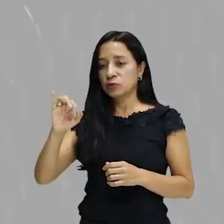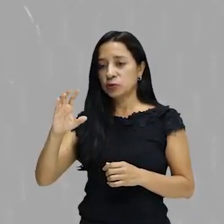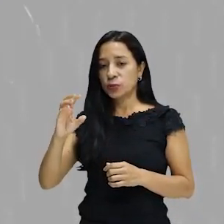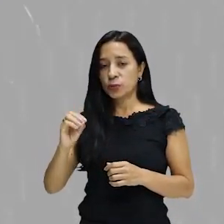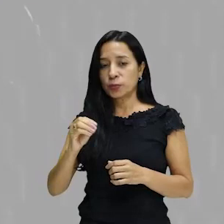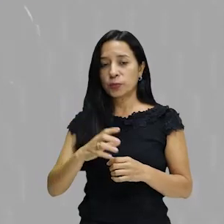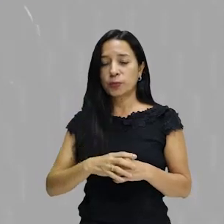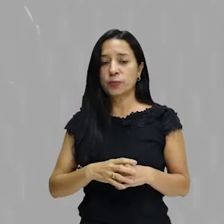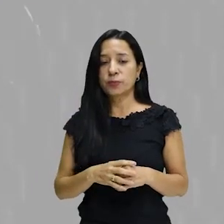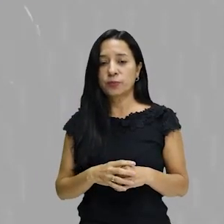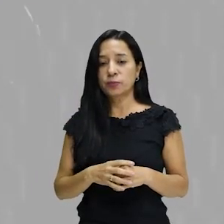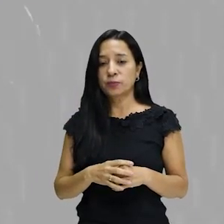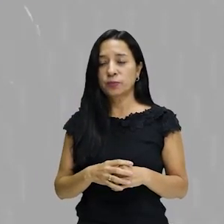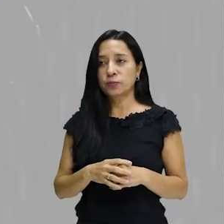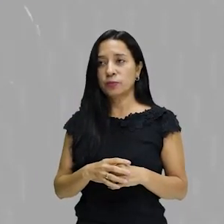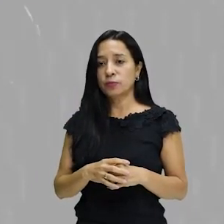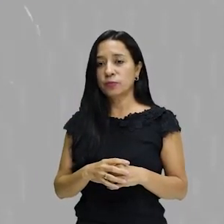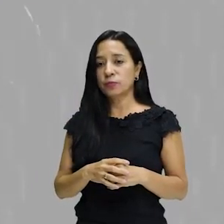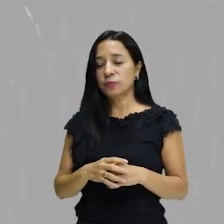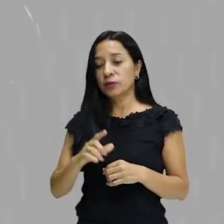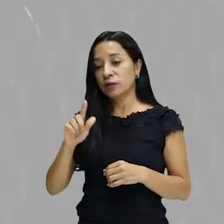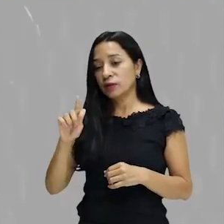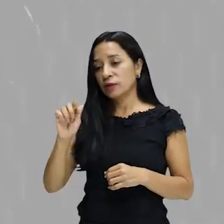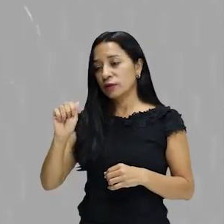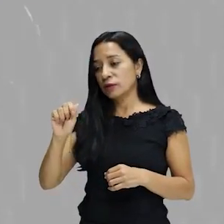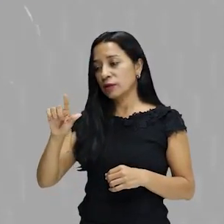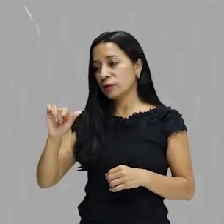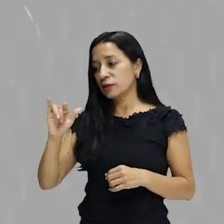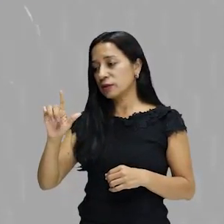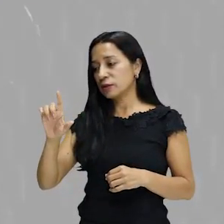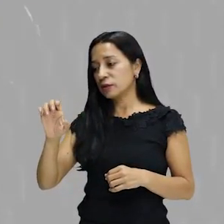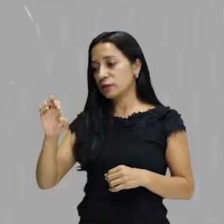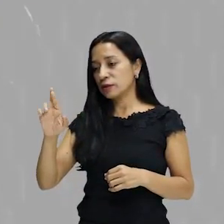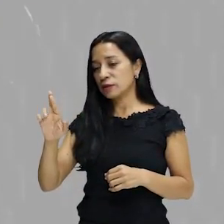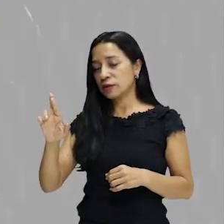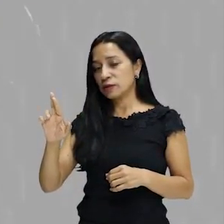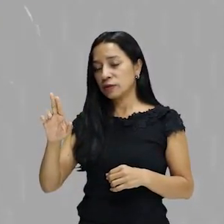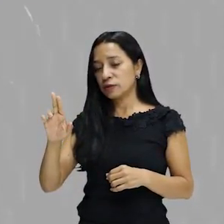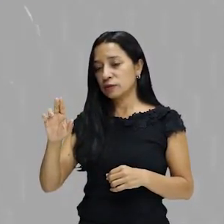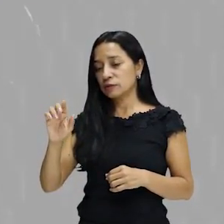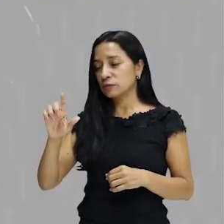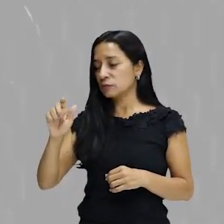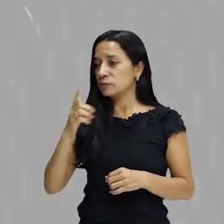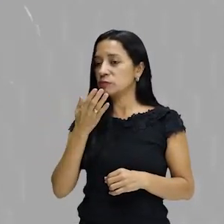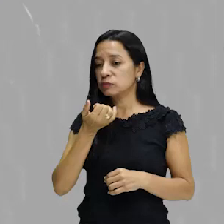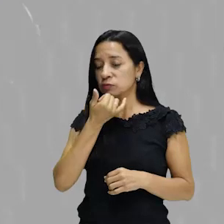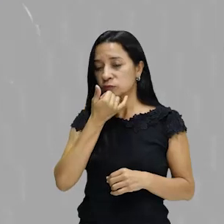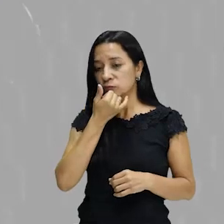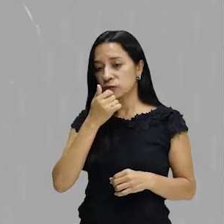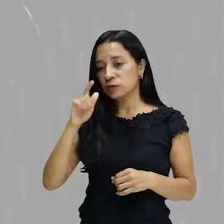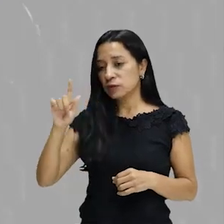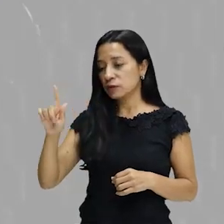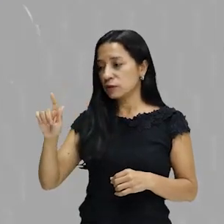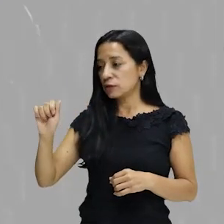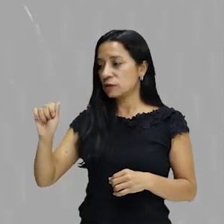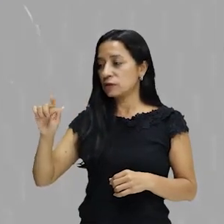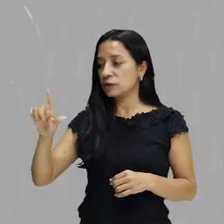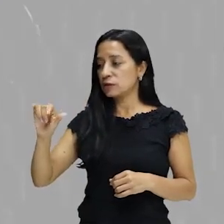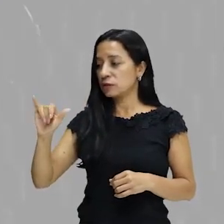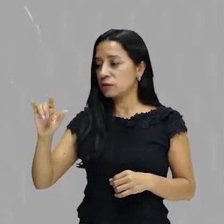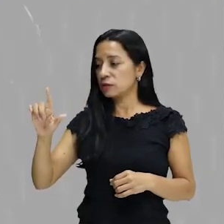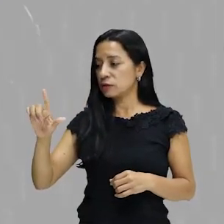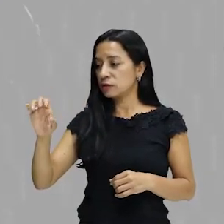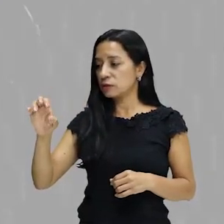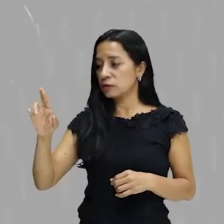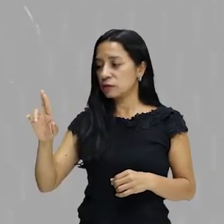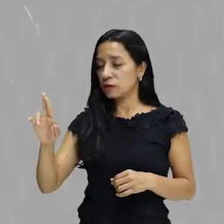Galileu, ele faz uma teoria heliocêntrica, né? Ele se baseia numa teoria heliocêntrica de observação,